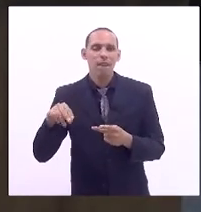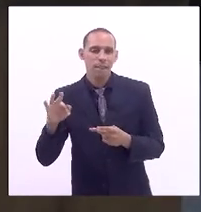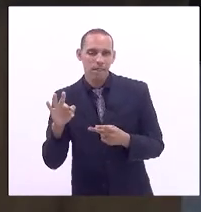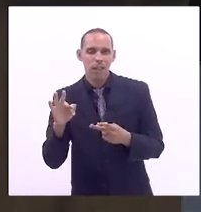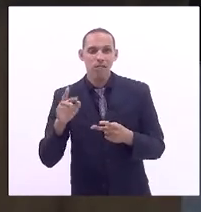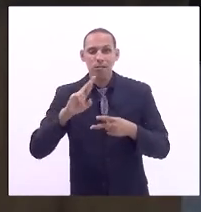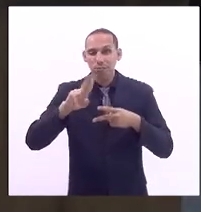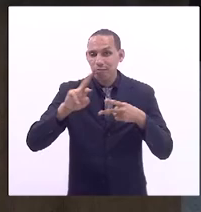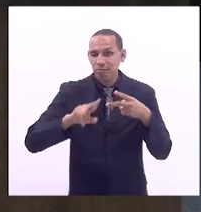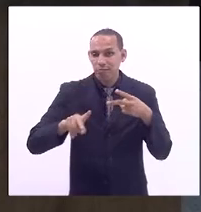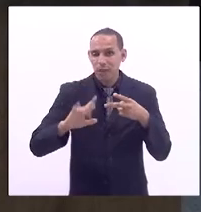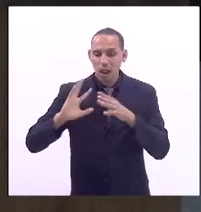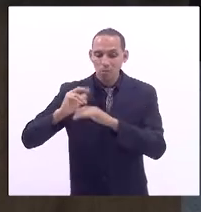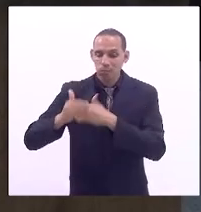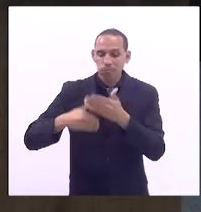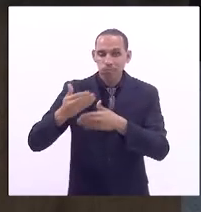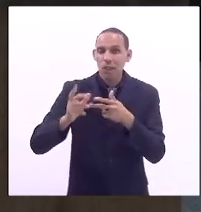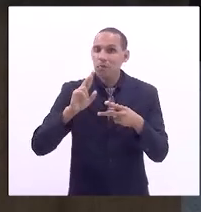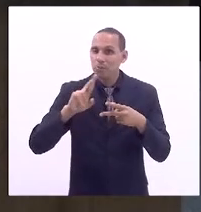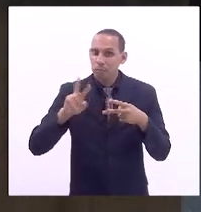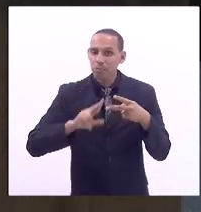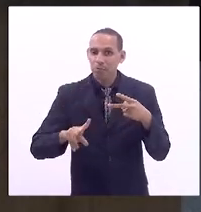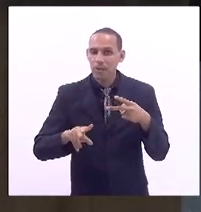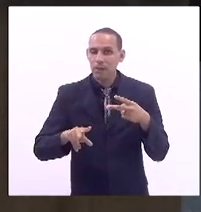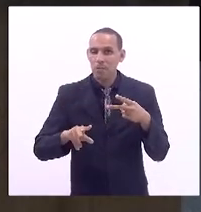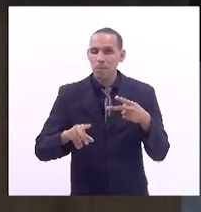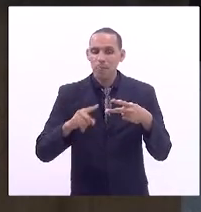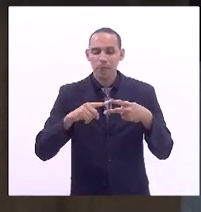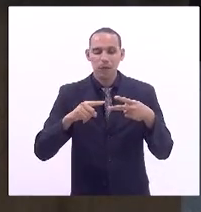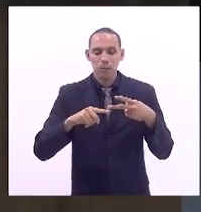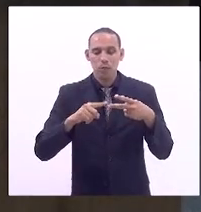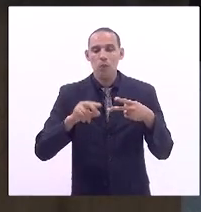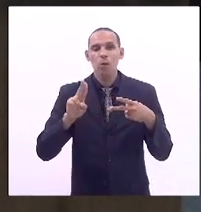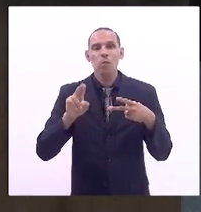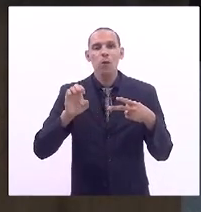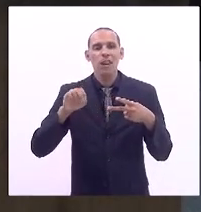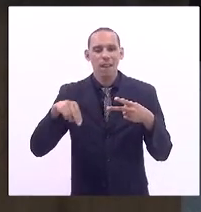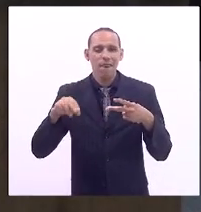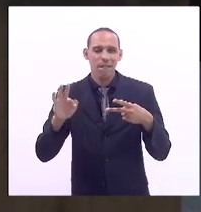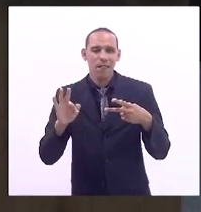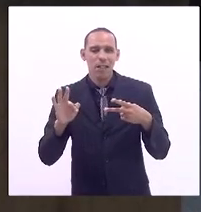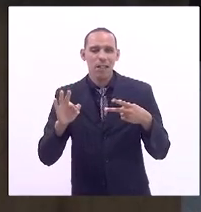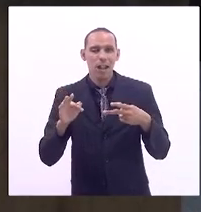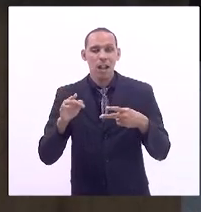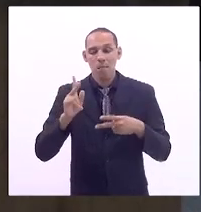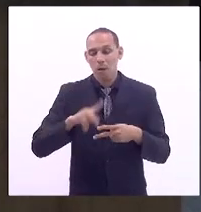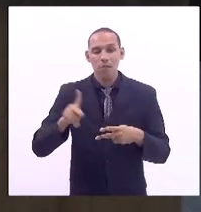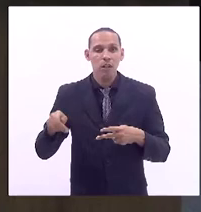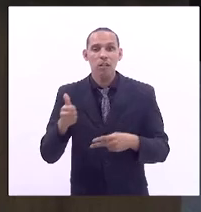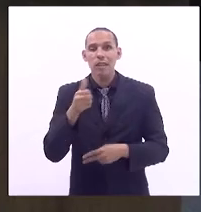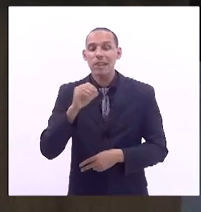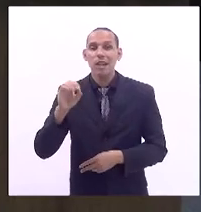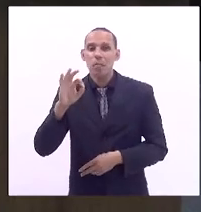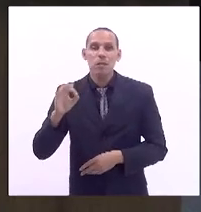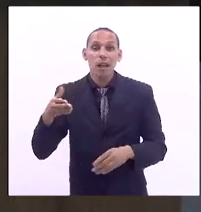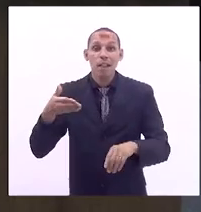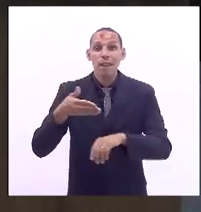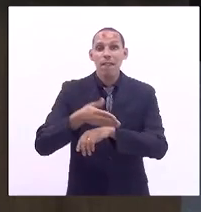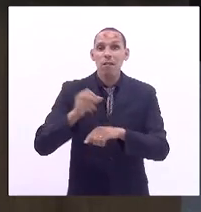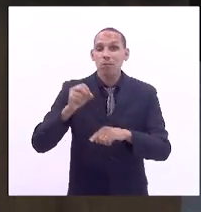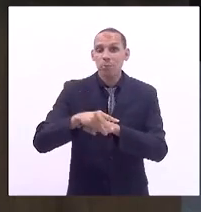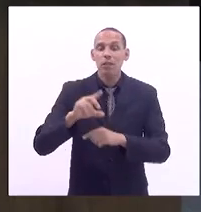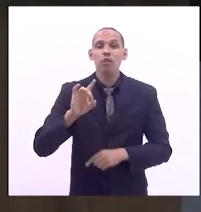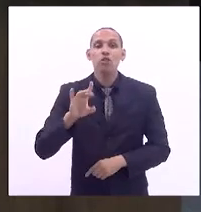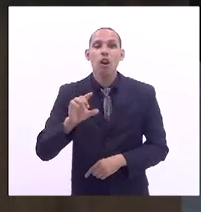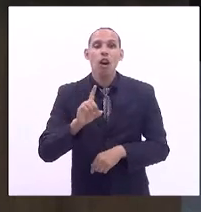que têm carreiras diferentes ao enviar uma exposição em que cem porcento dos seus professores só podem ingressar na web